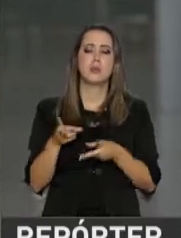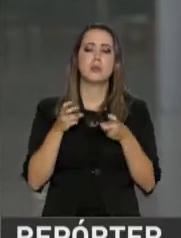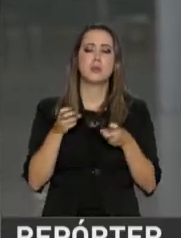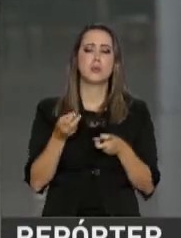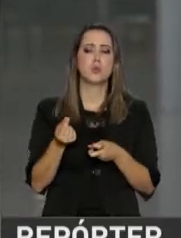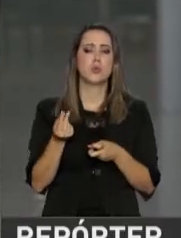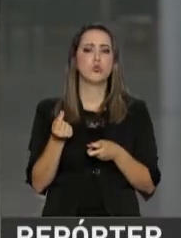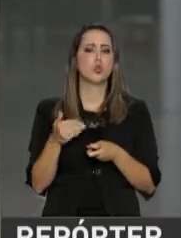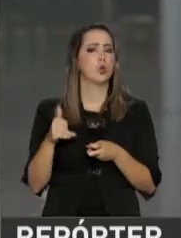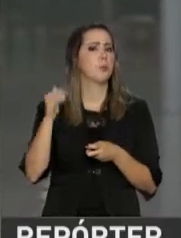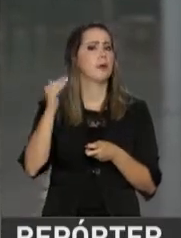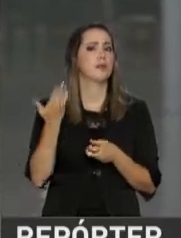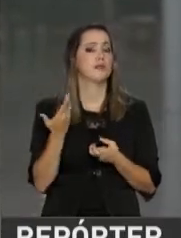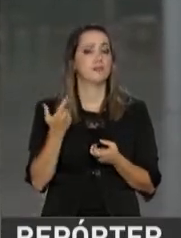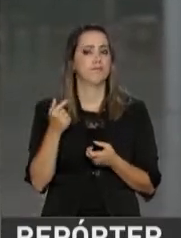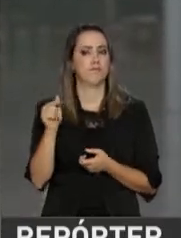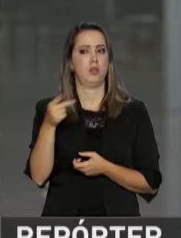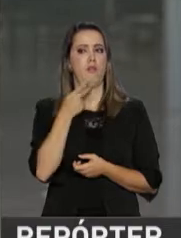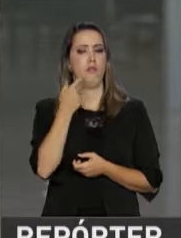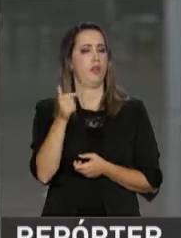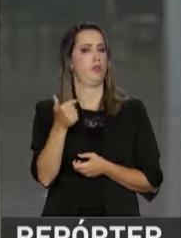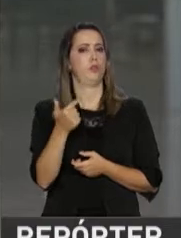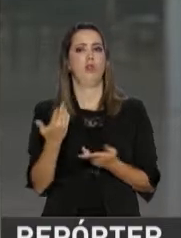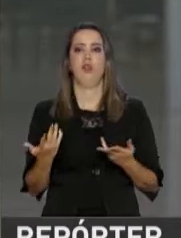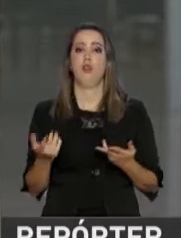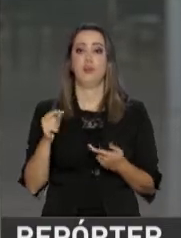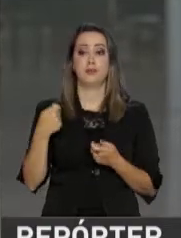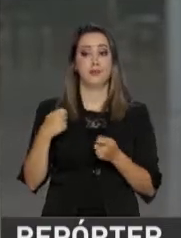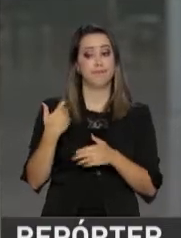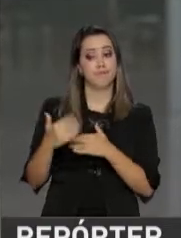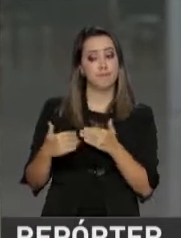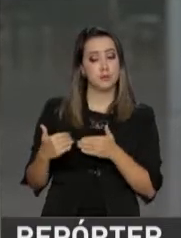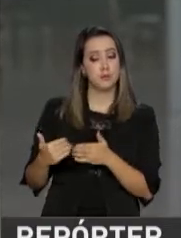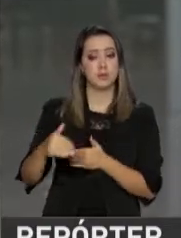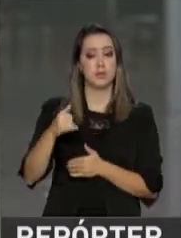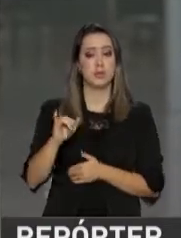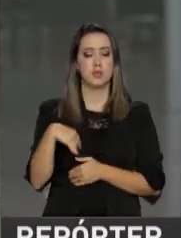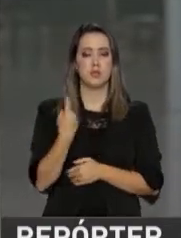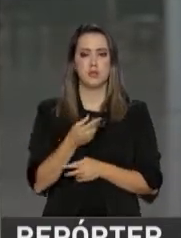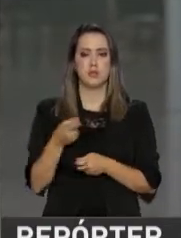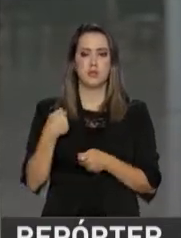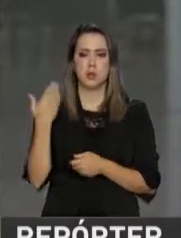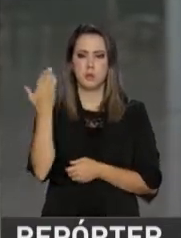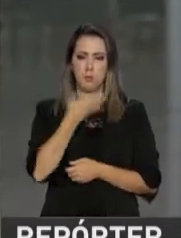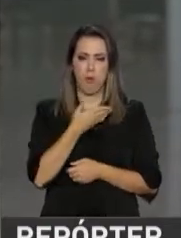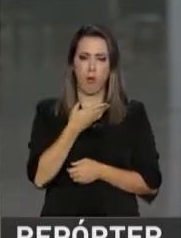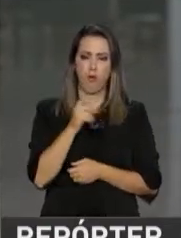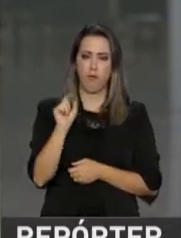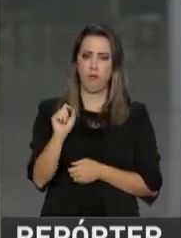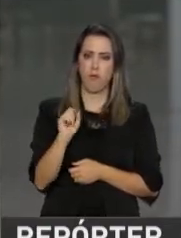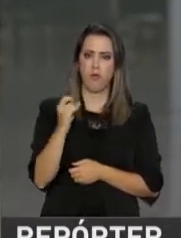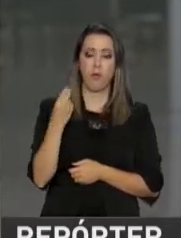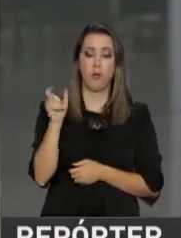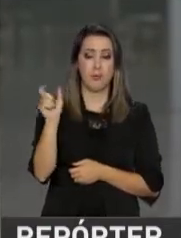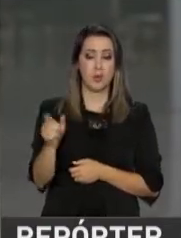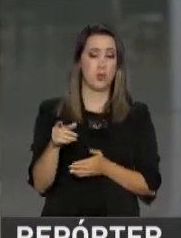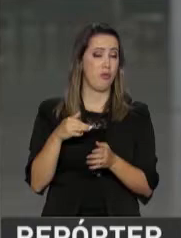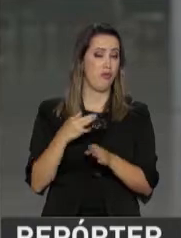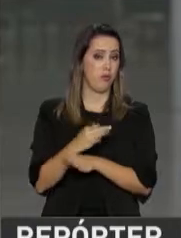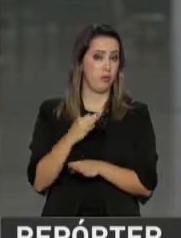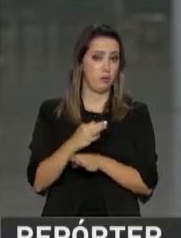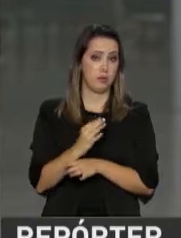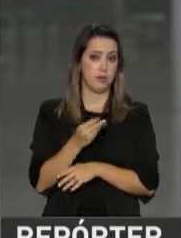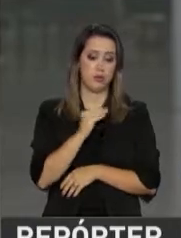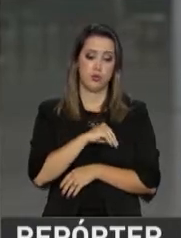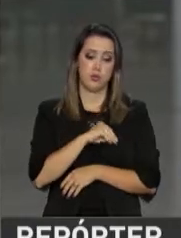não existe ela mantém o benefício agora se nós comprovarmos ou ela não comparecer de que a